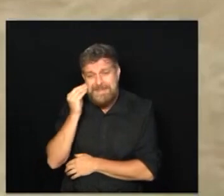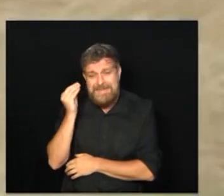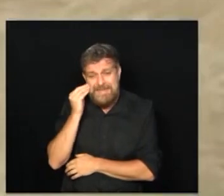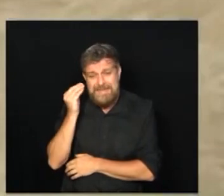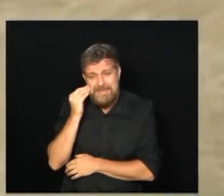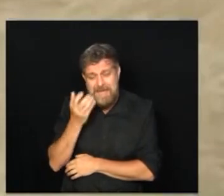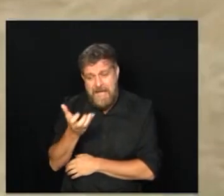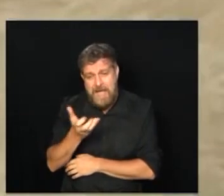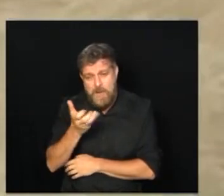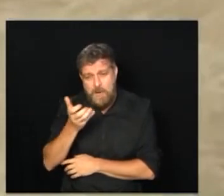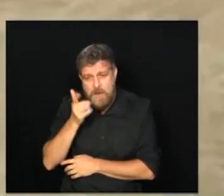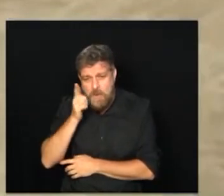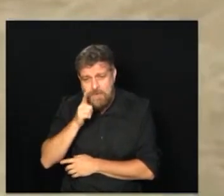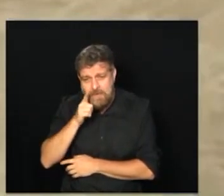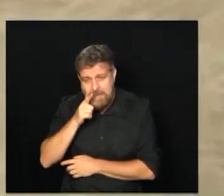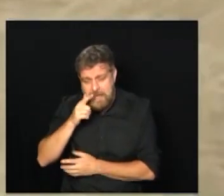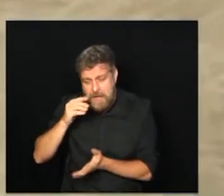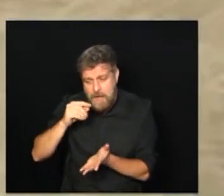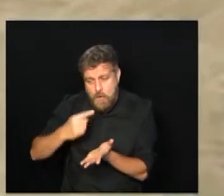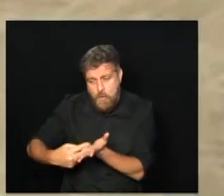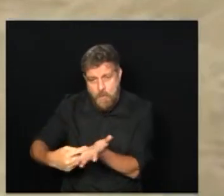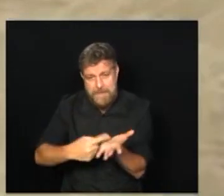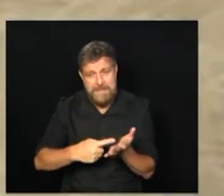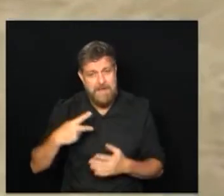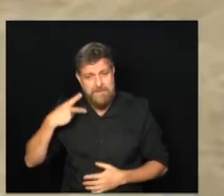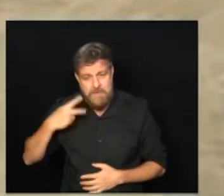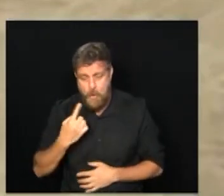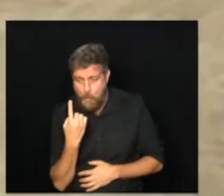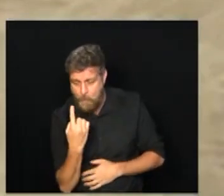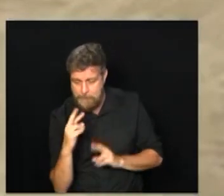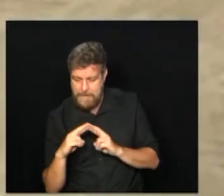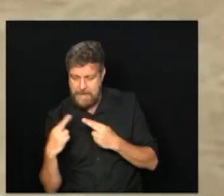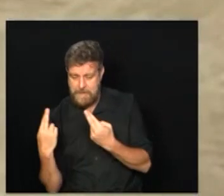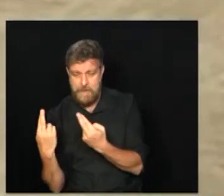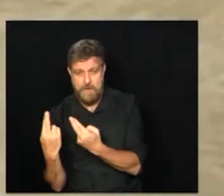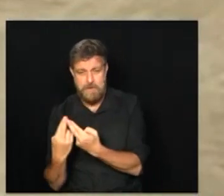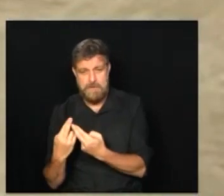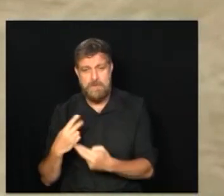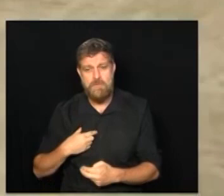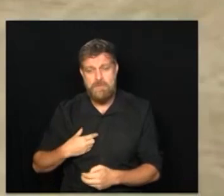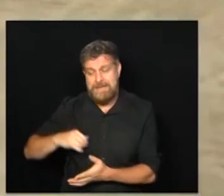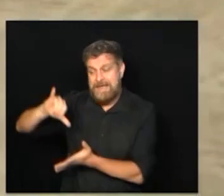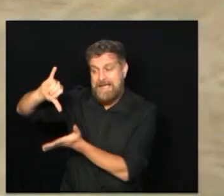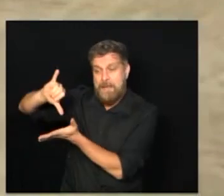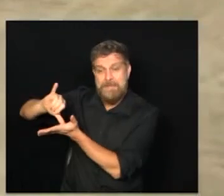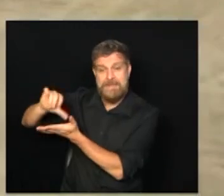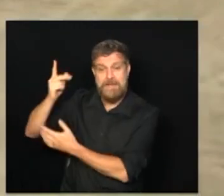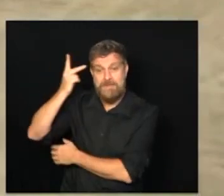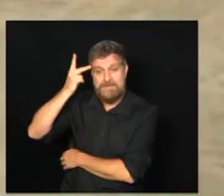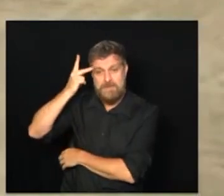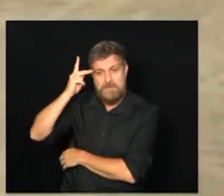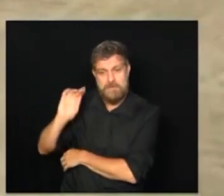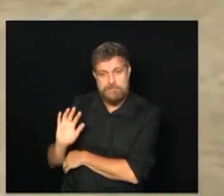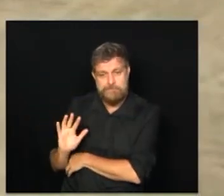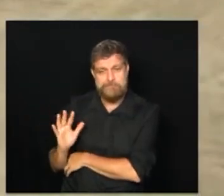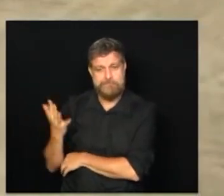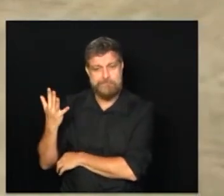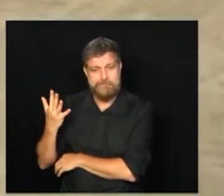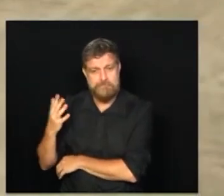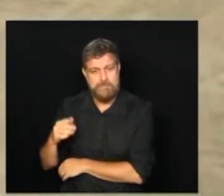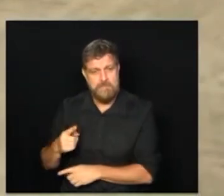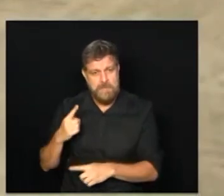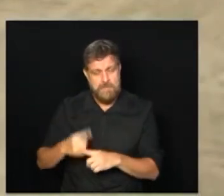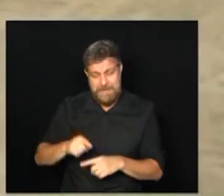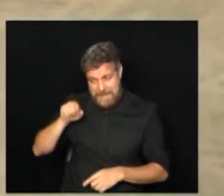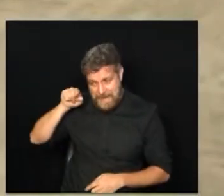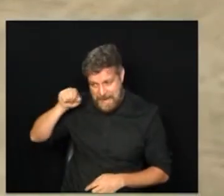consigo conciliar a agenda dos vereadores para que uma das reuniões seja feita na capital paulista. Que uma das reuniões